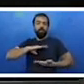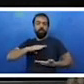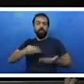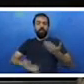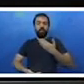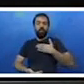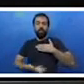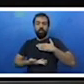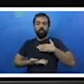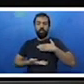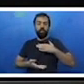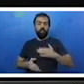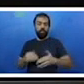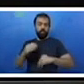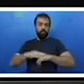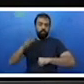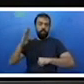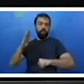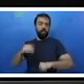atividade também.